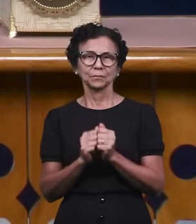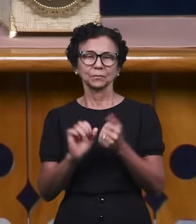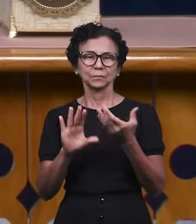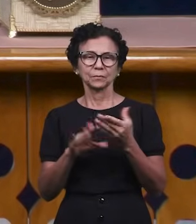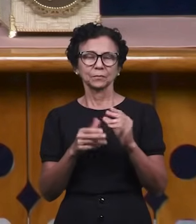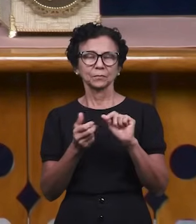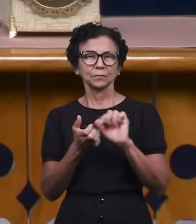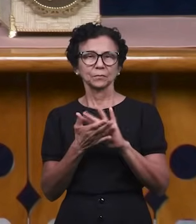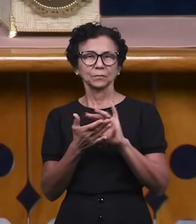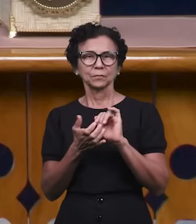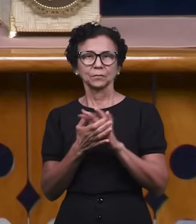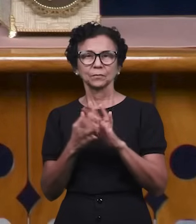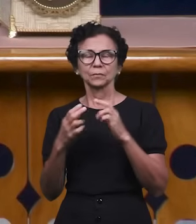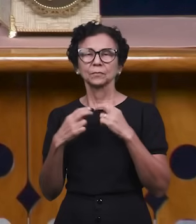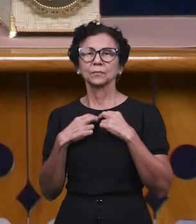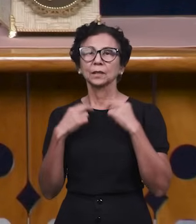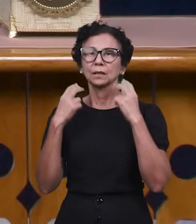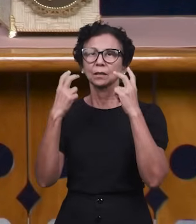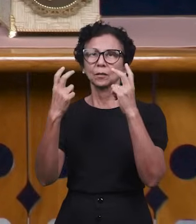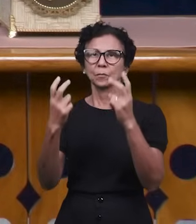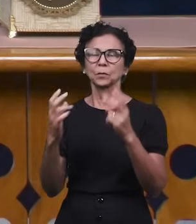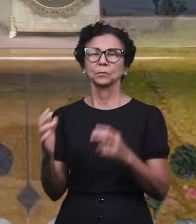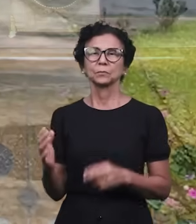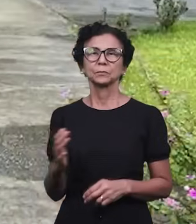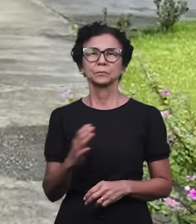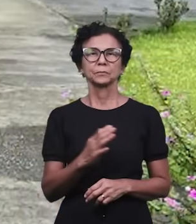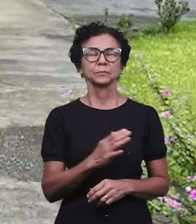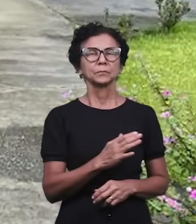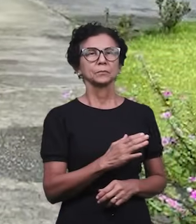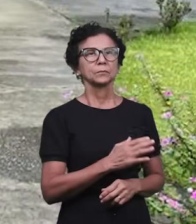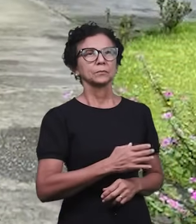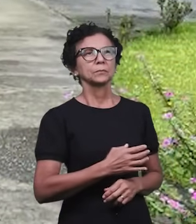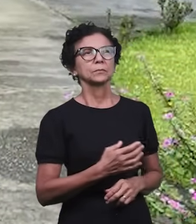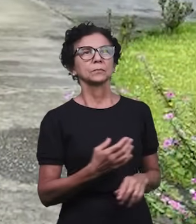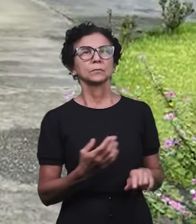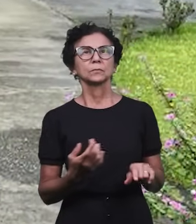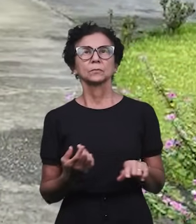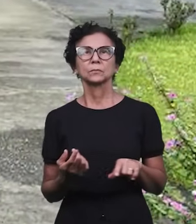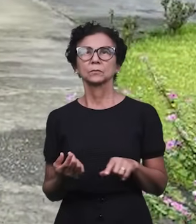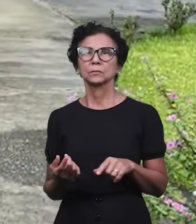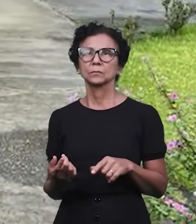de um louvor de clamor ao nosso Deus.